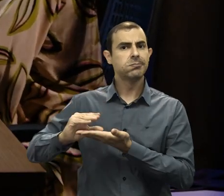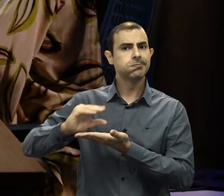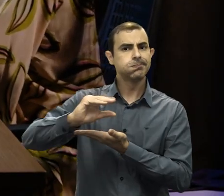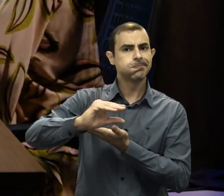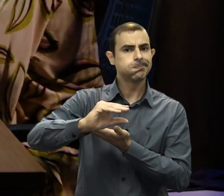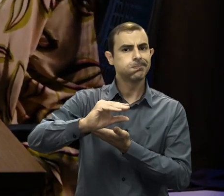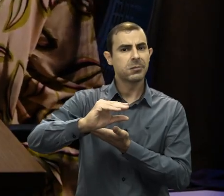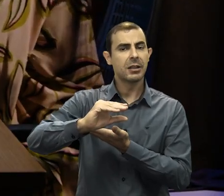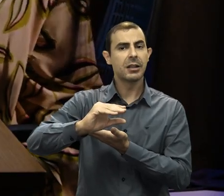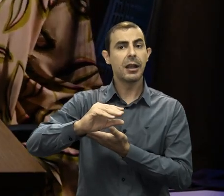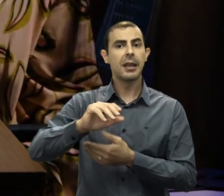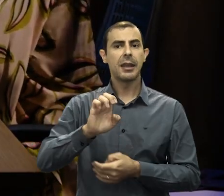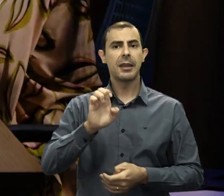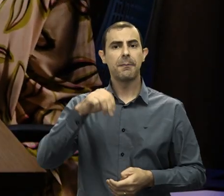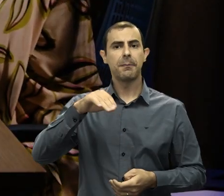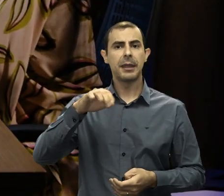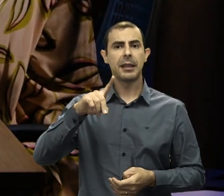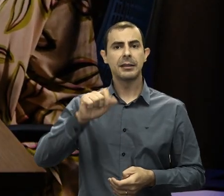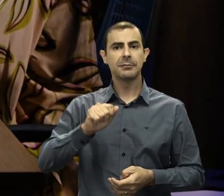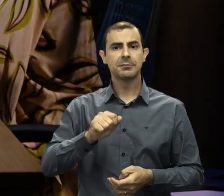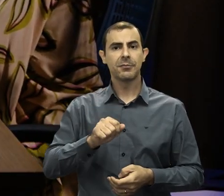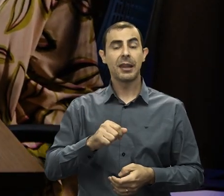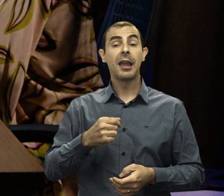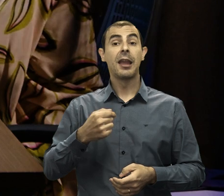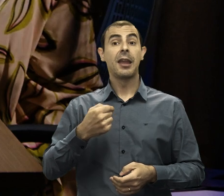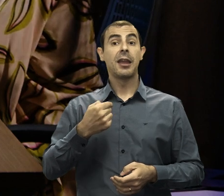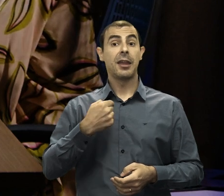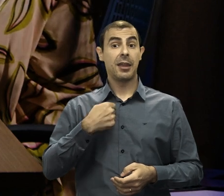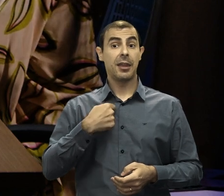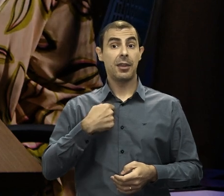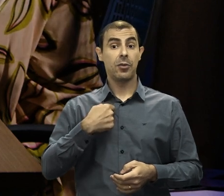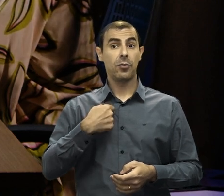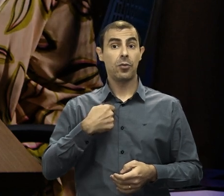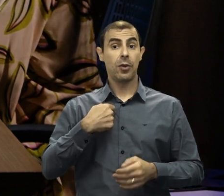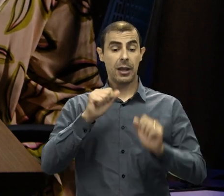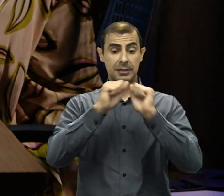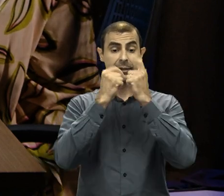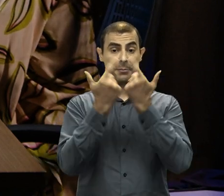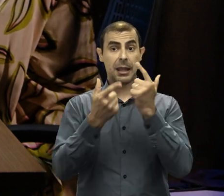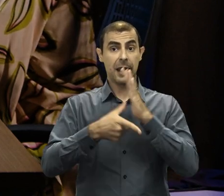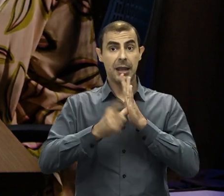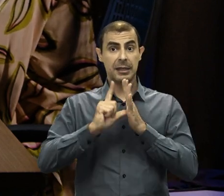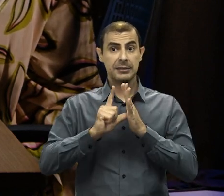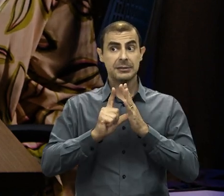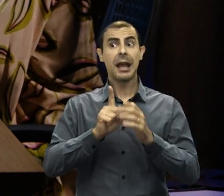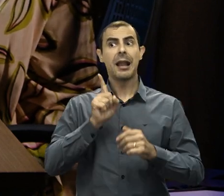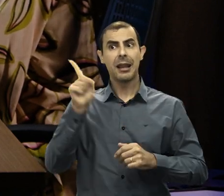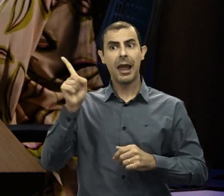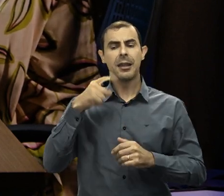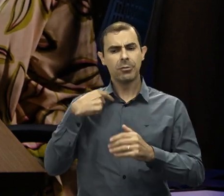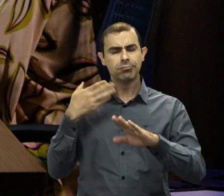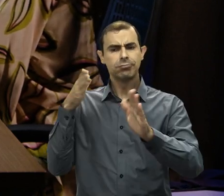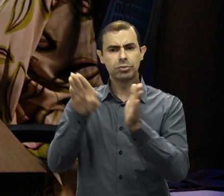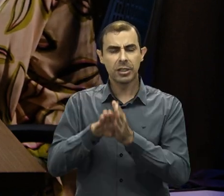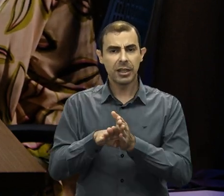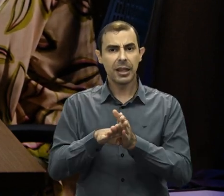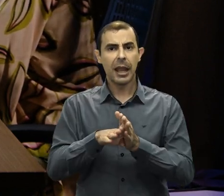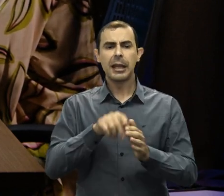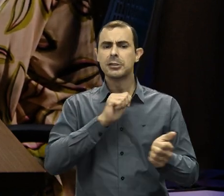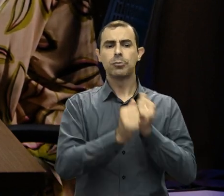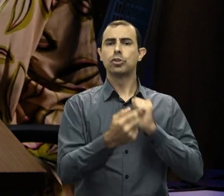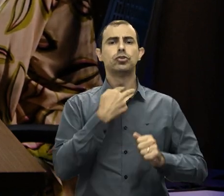antes, né, de eu estar na Assembleia, quem fazia esporte não podia captar emenda parlamentar. Então, nós conversamos na época com o